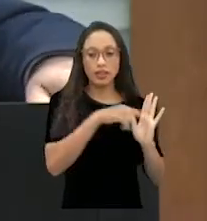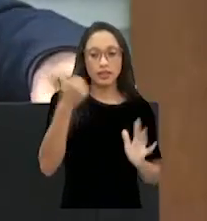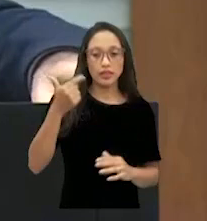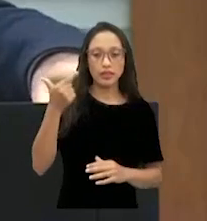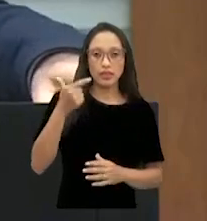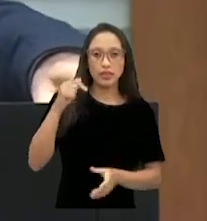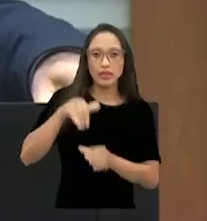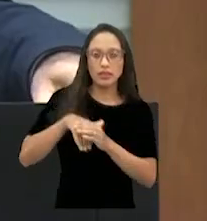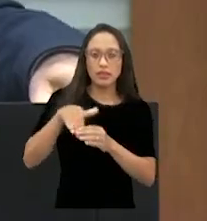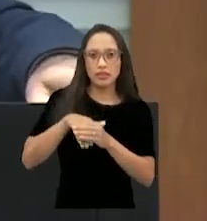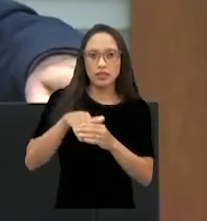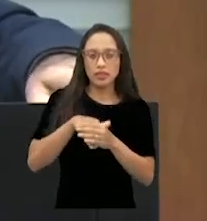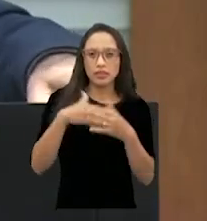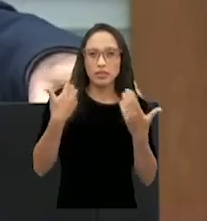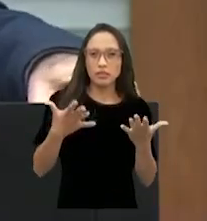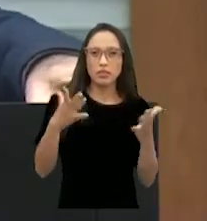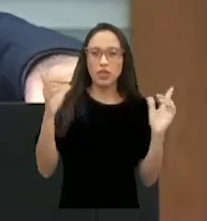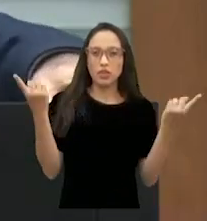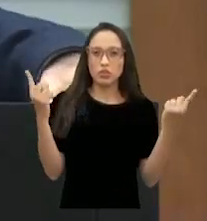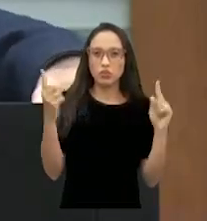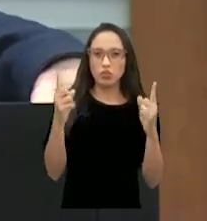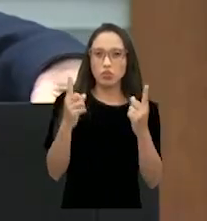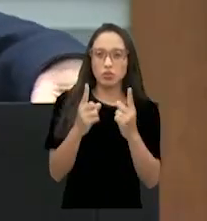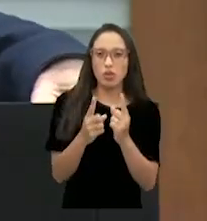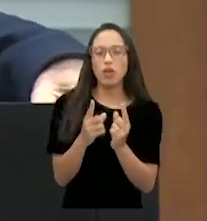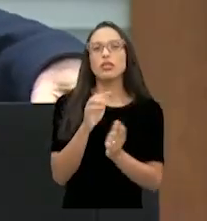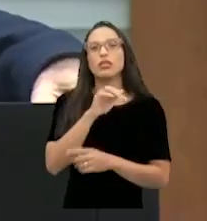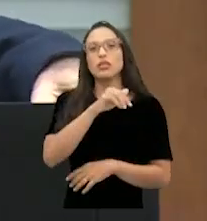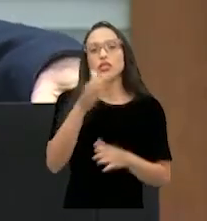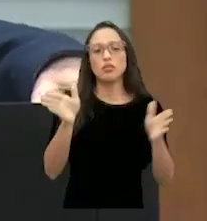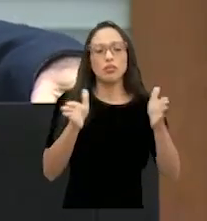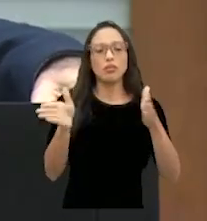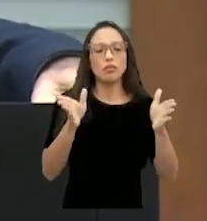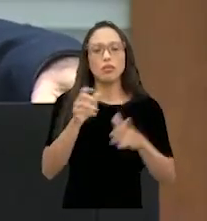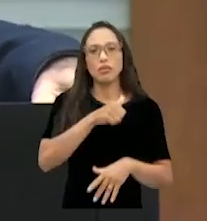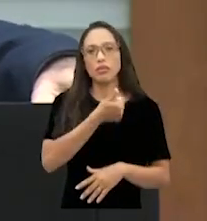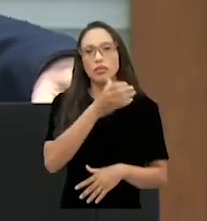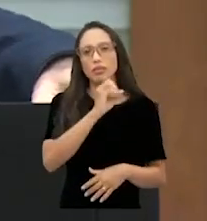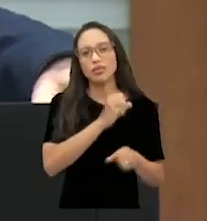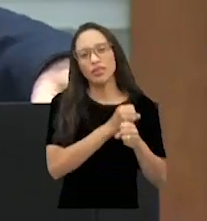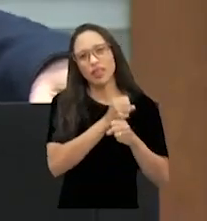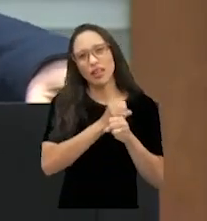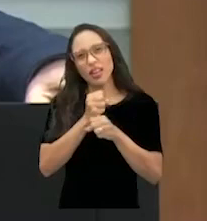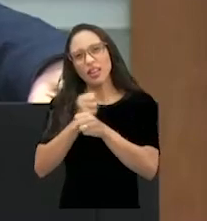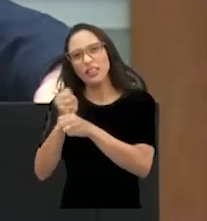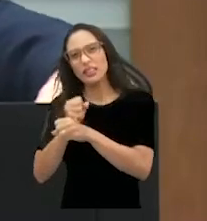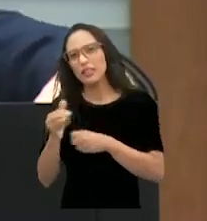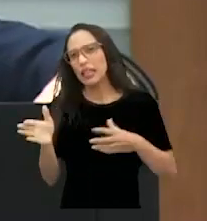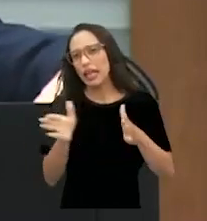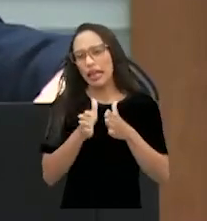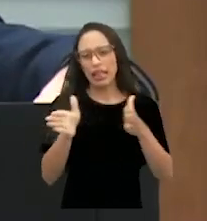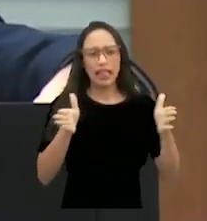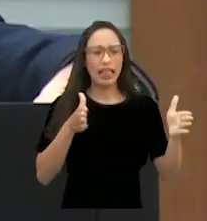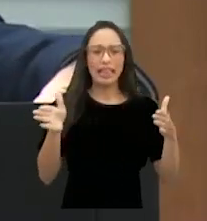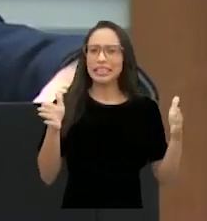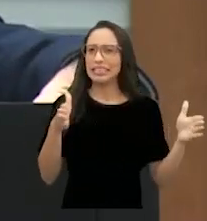para reduzir esse prazo de 10 anos. Porque é muito tempo,